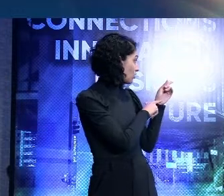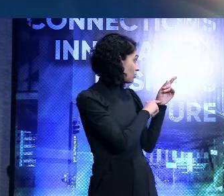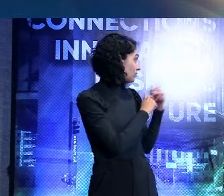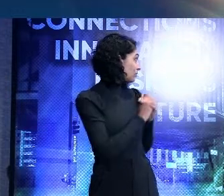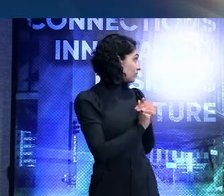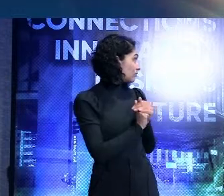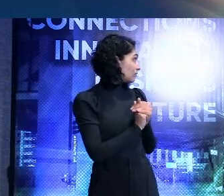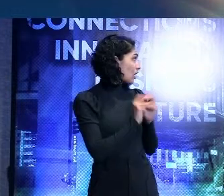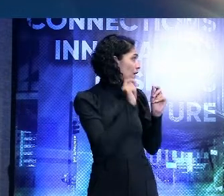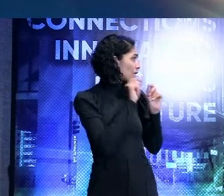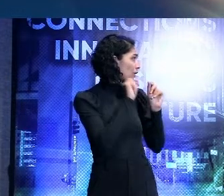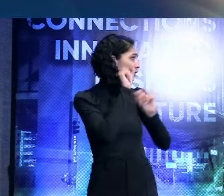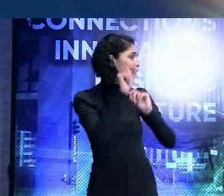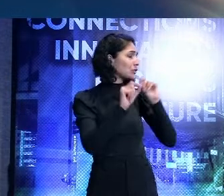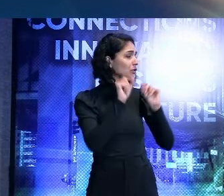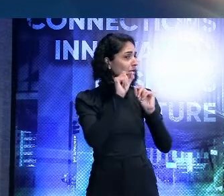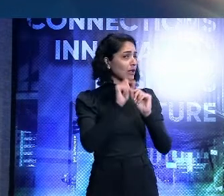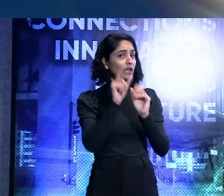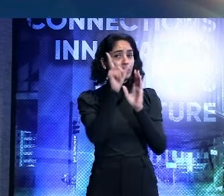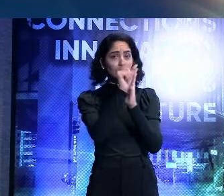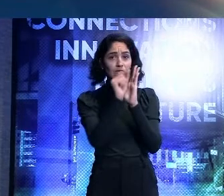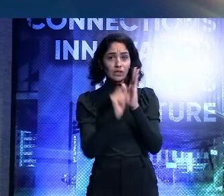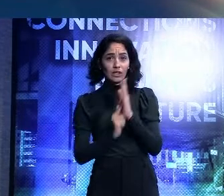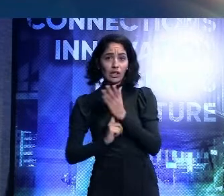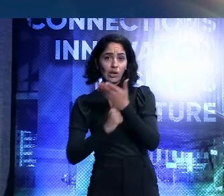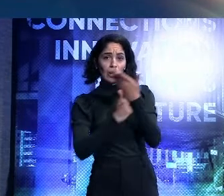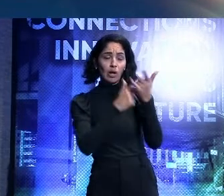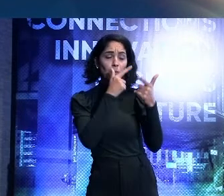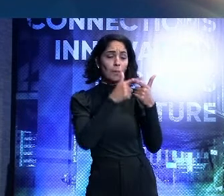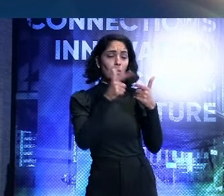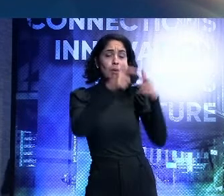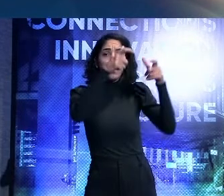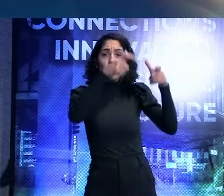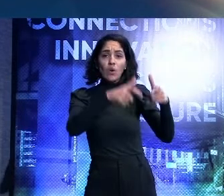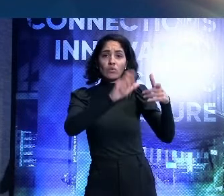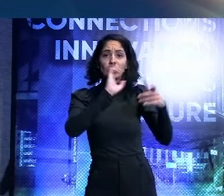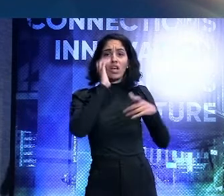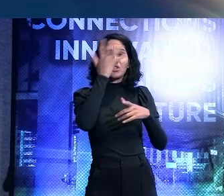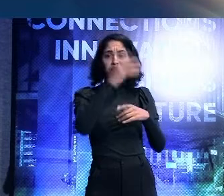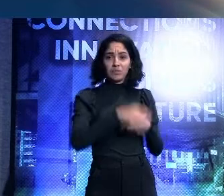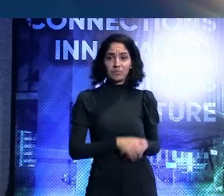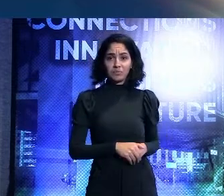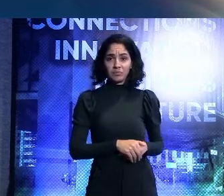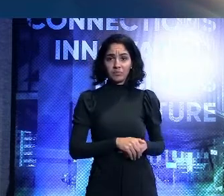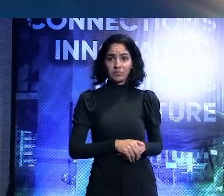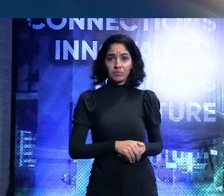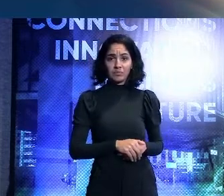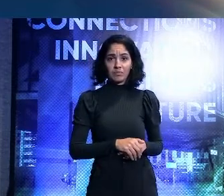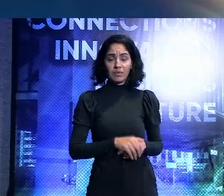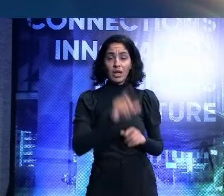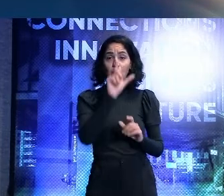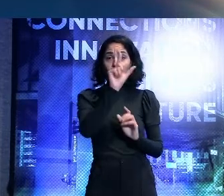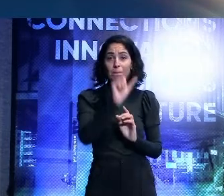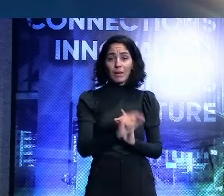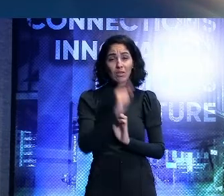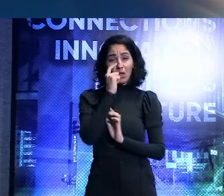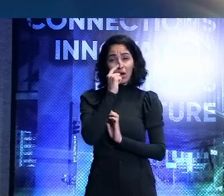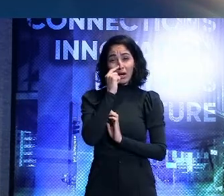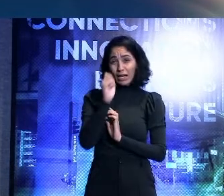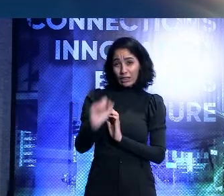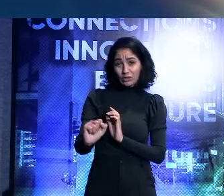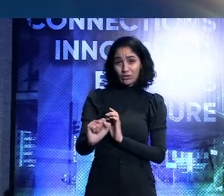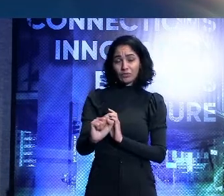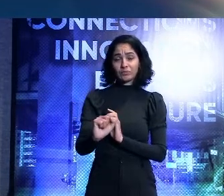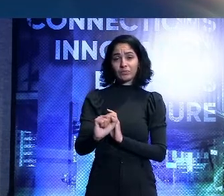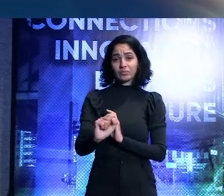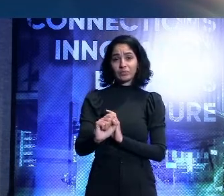quê? Digitaliza o caos. Onde é que está o problema que eu quero resolver? É gerar menos lixo. Essa é a causa raiz. Eu não estou atacando